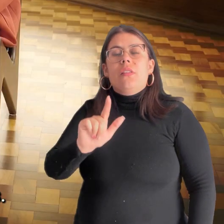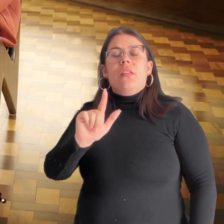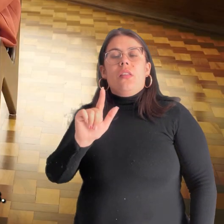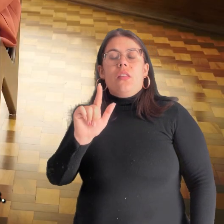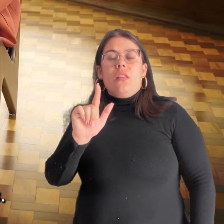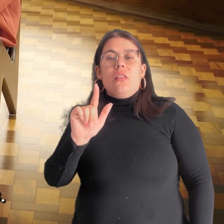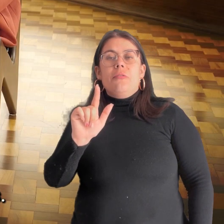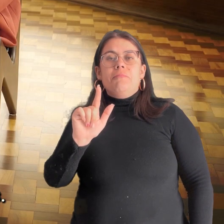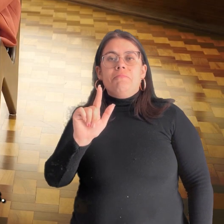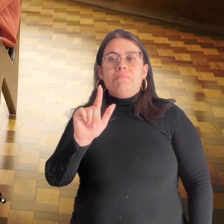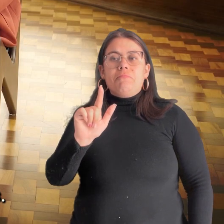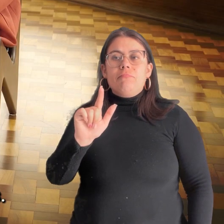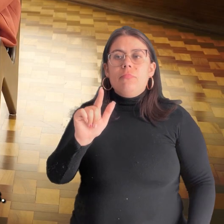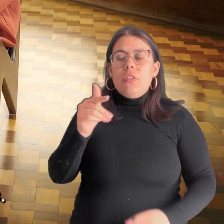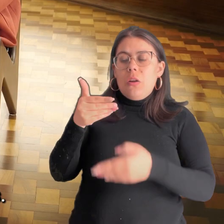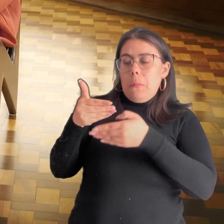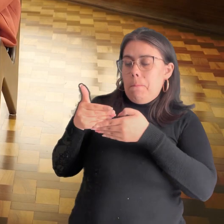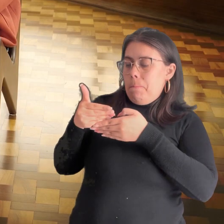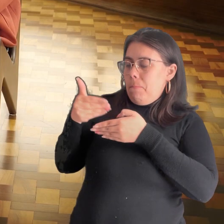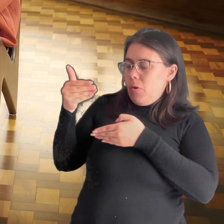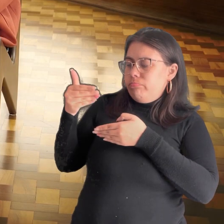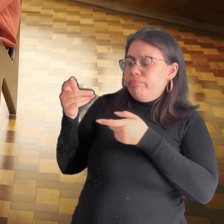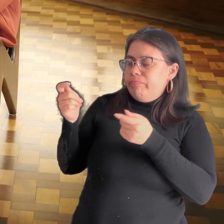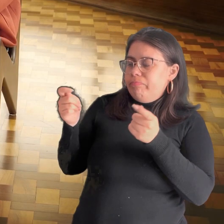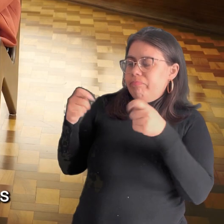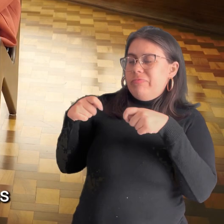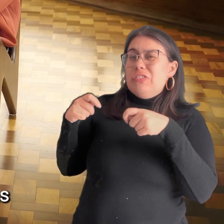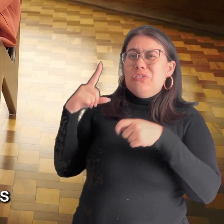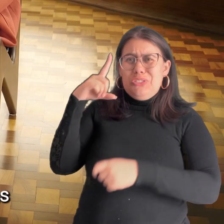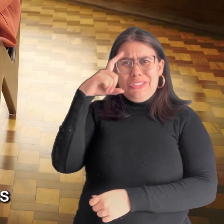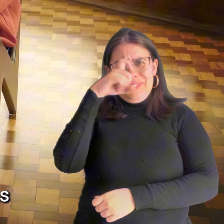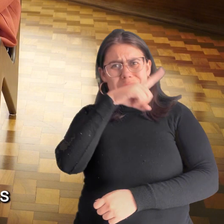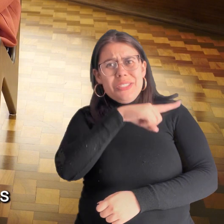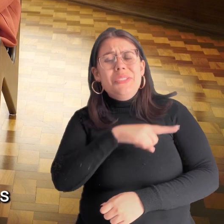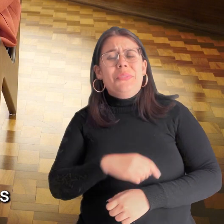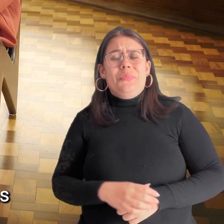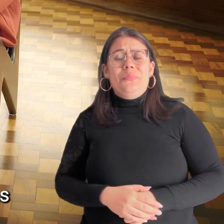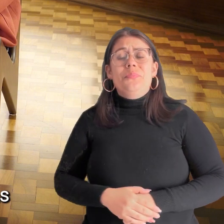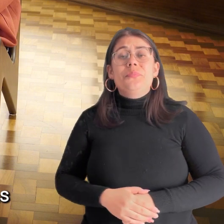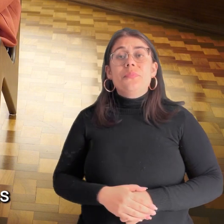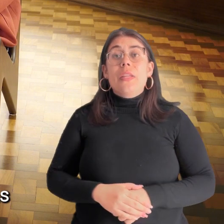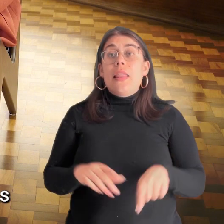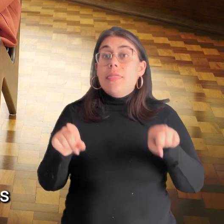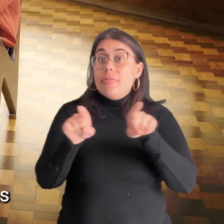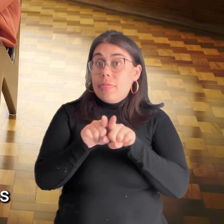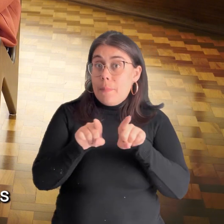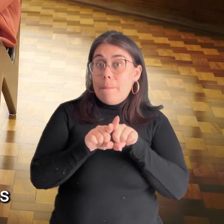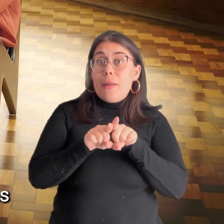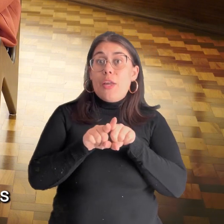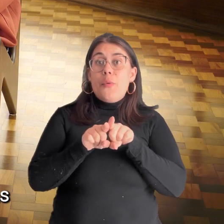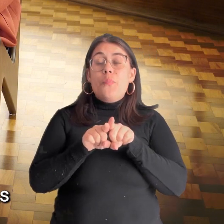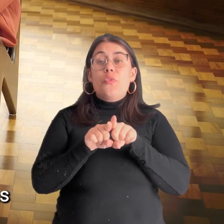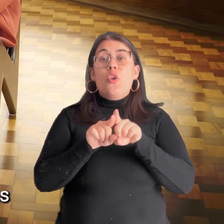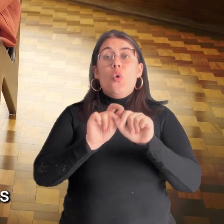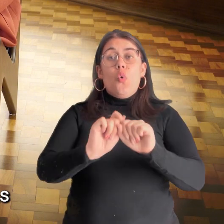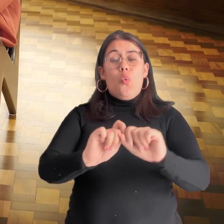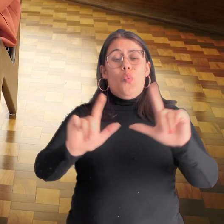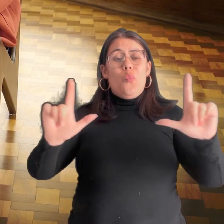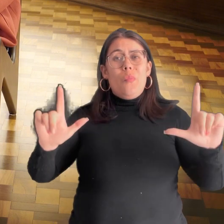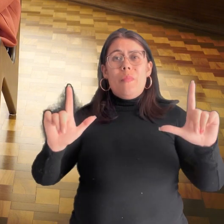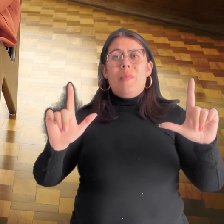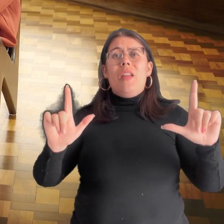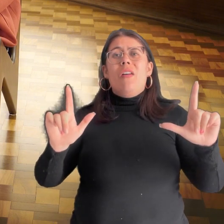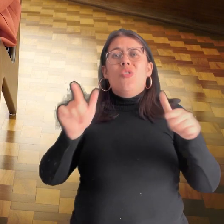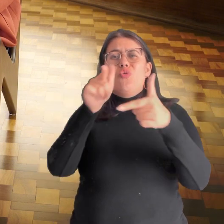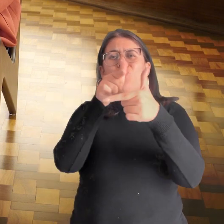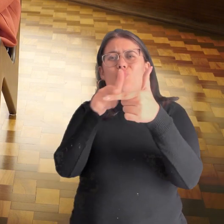consolidantes no emboço de trás. Foi bem difícil. Também o mural tinha muitas microfissuras e